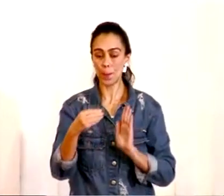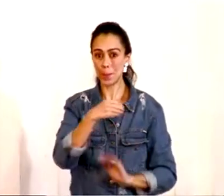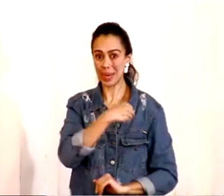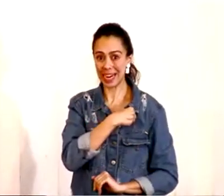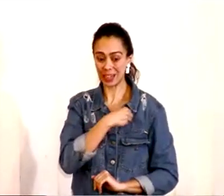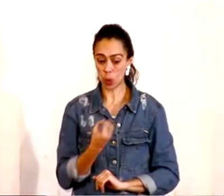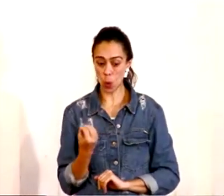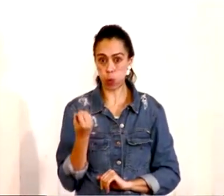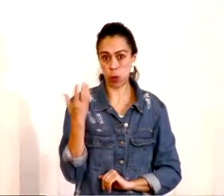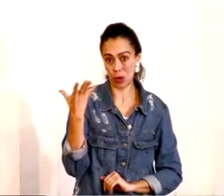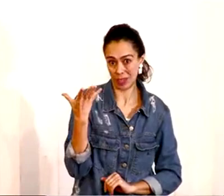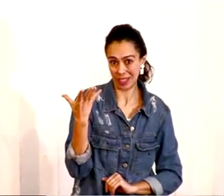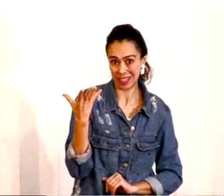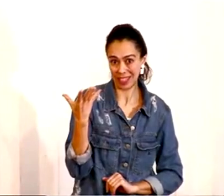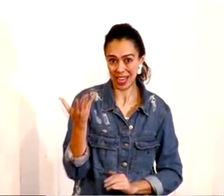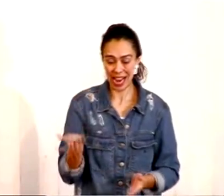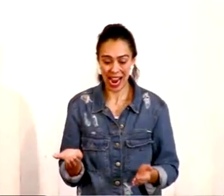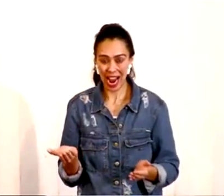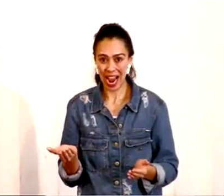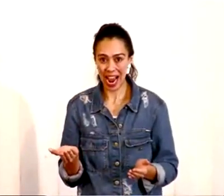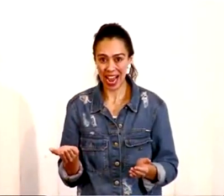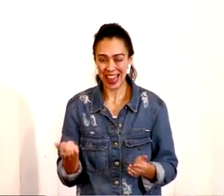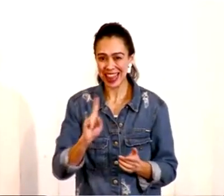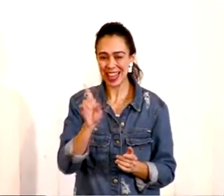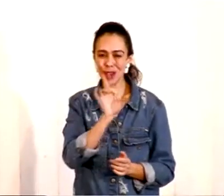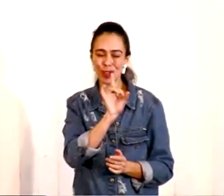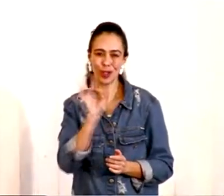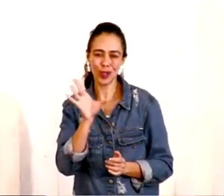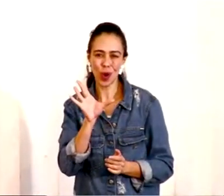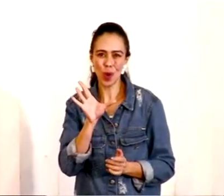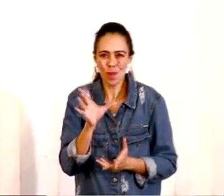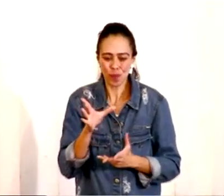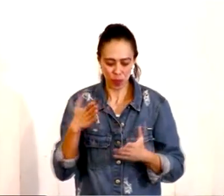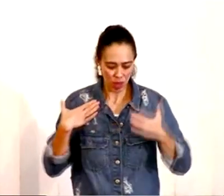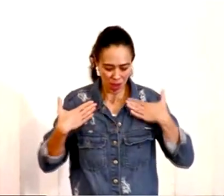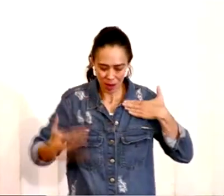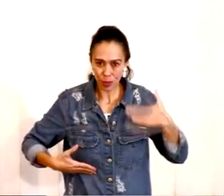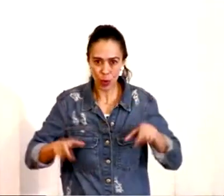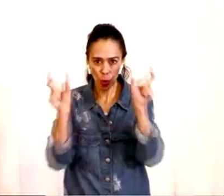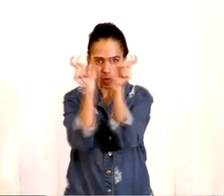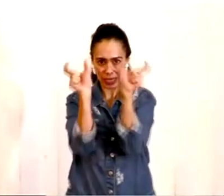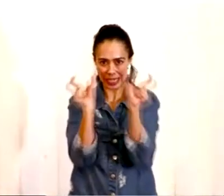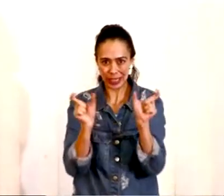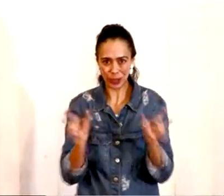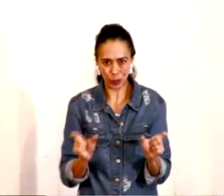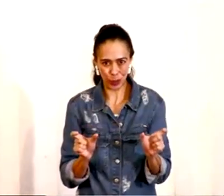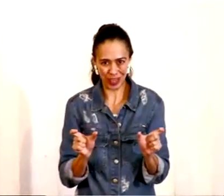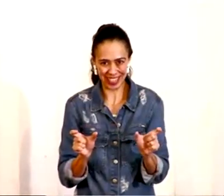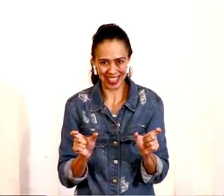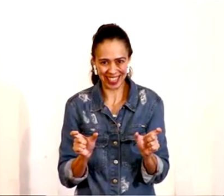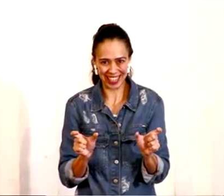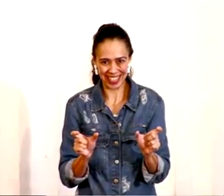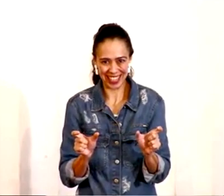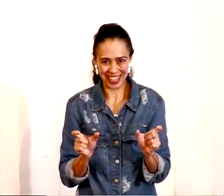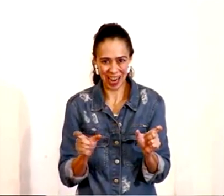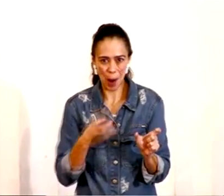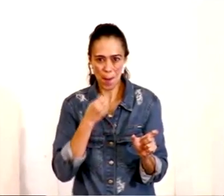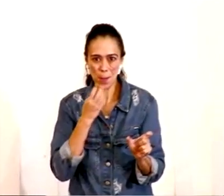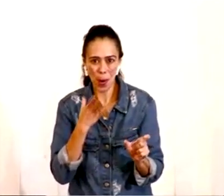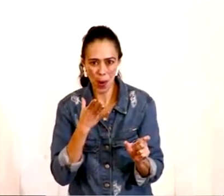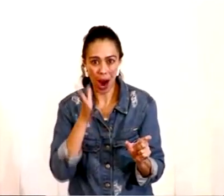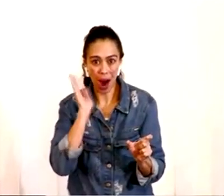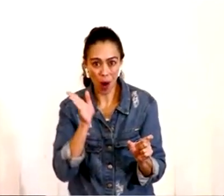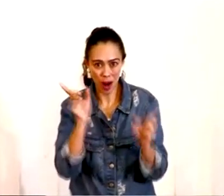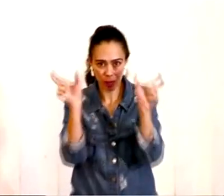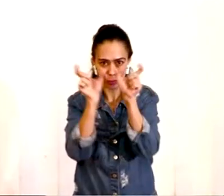sua funcionalidade. O homem, na sua estrutura, ele não quer fazer o bem. E na